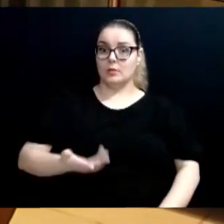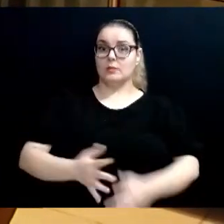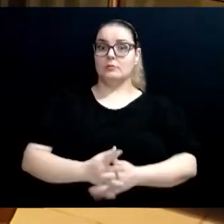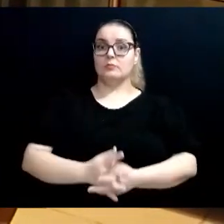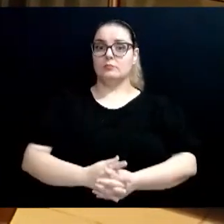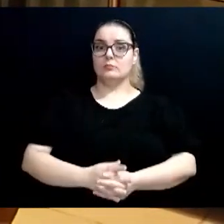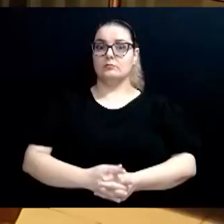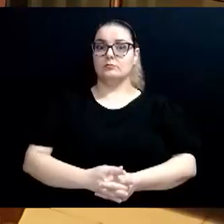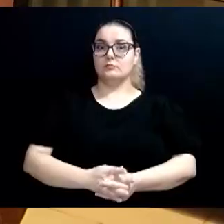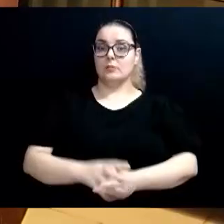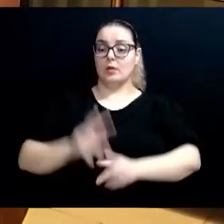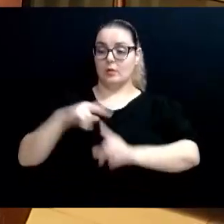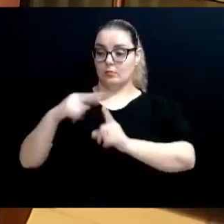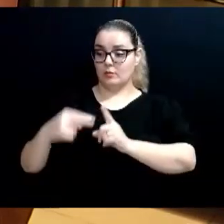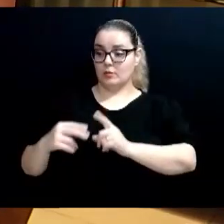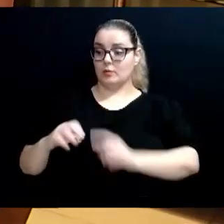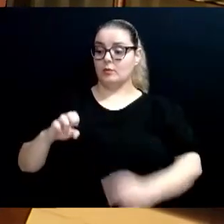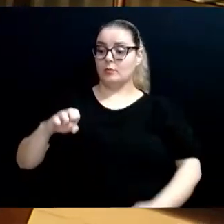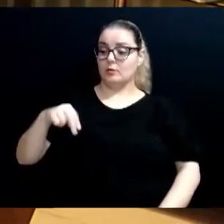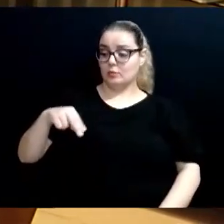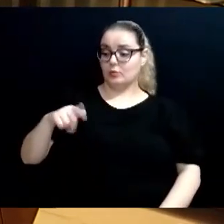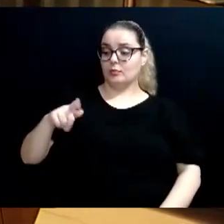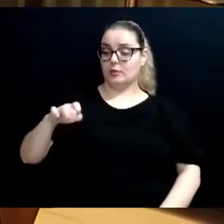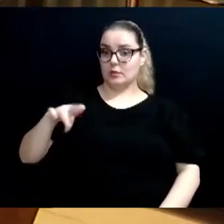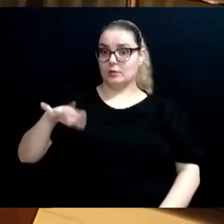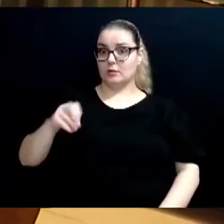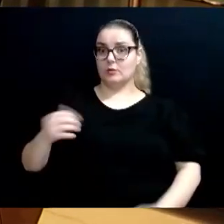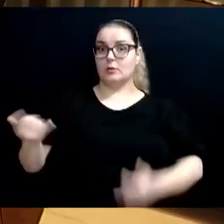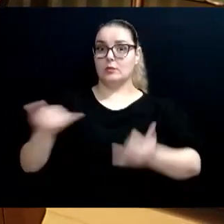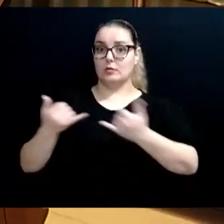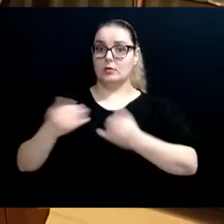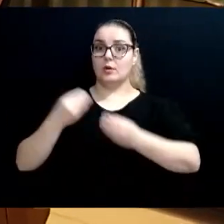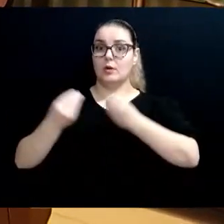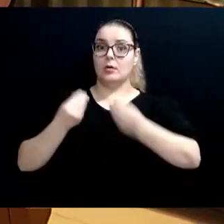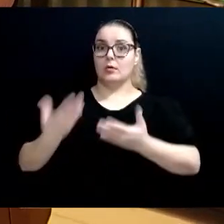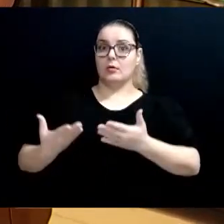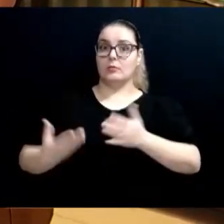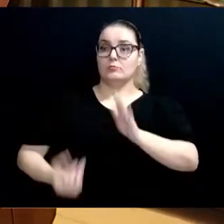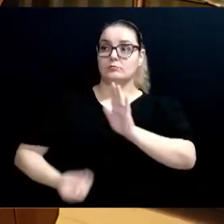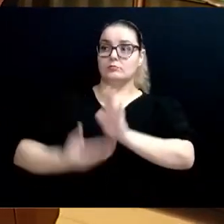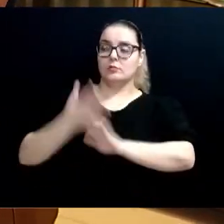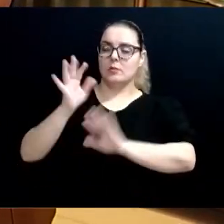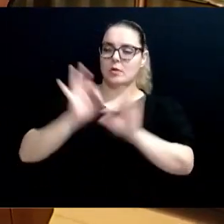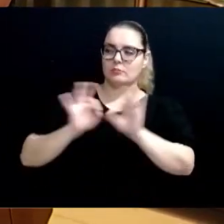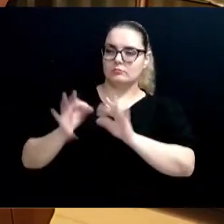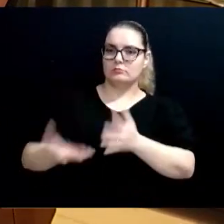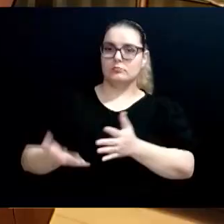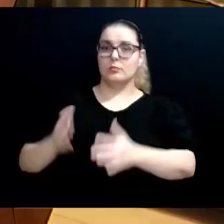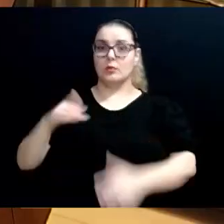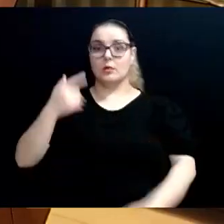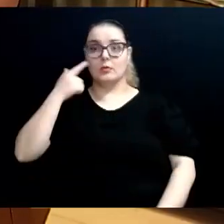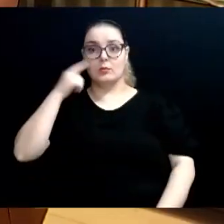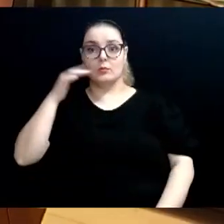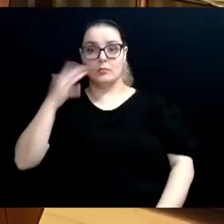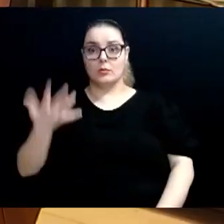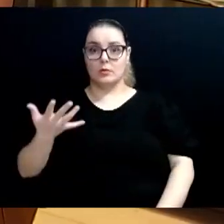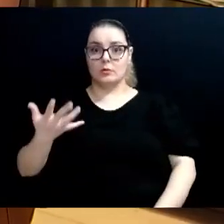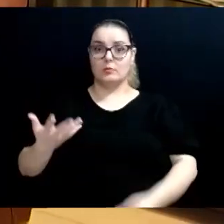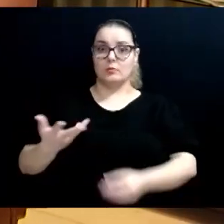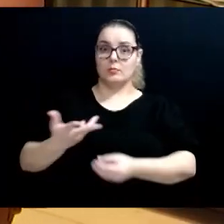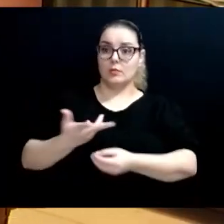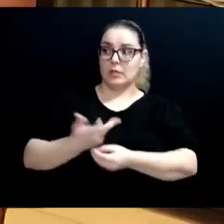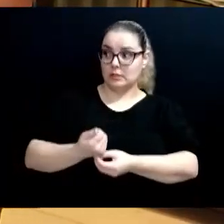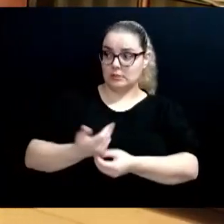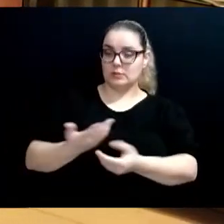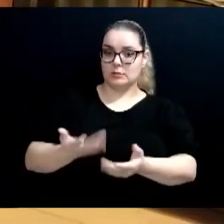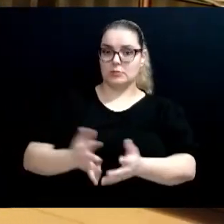contaria para nós sobre a questão do ponto de vista do negócio. Sim. Fala para mim como que foi formatar isso, porque quando a